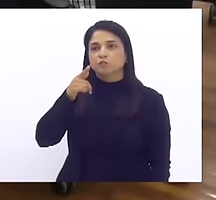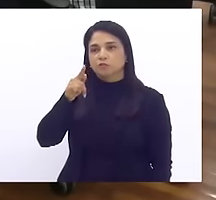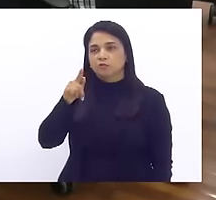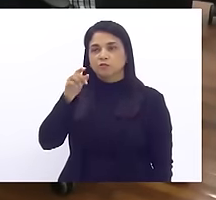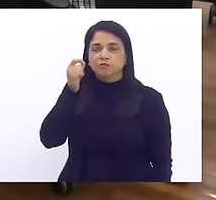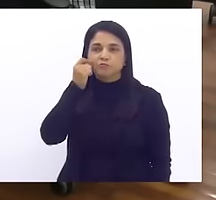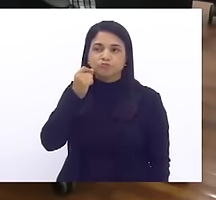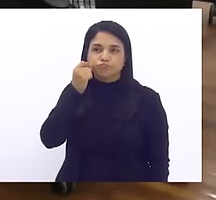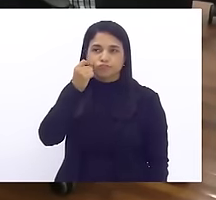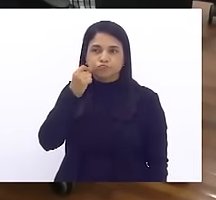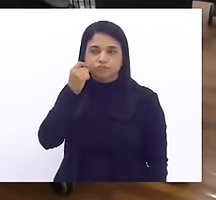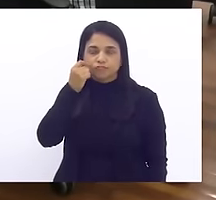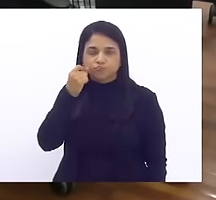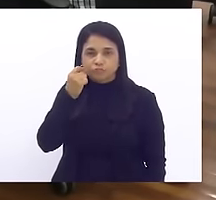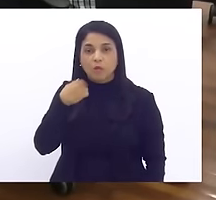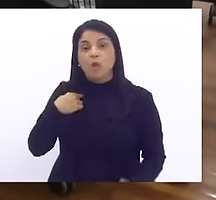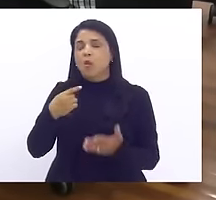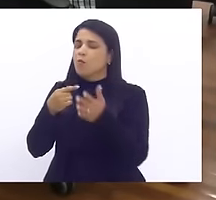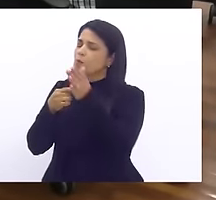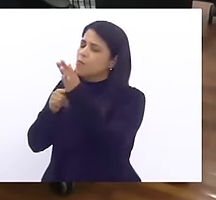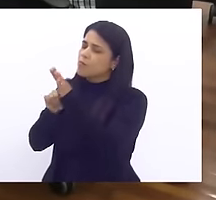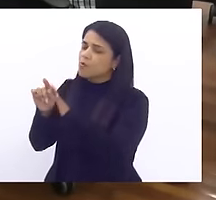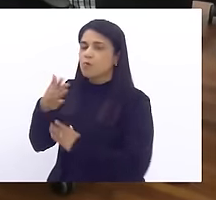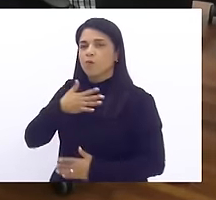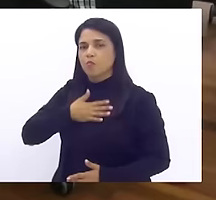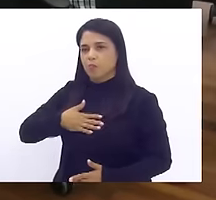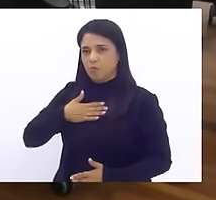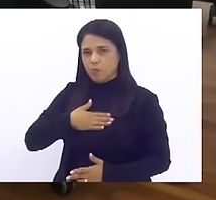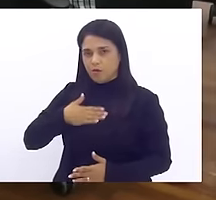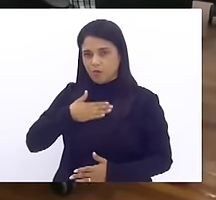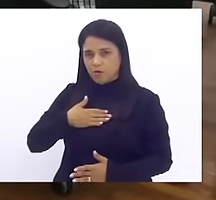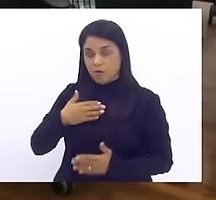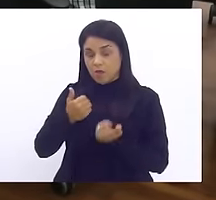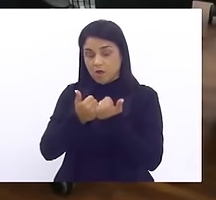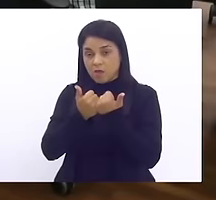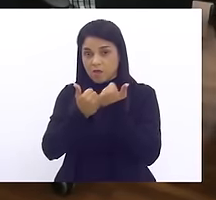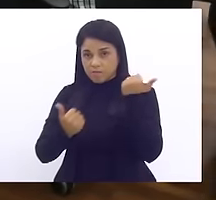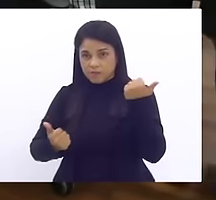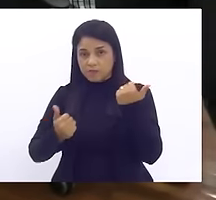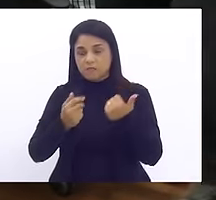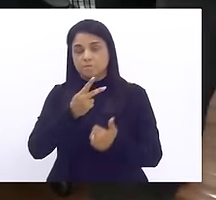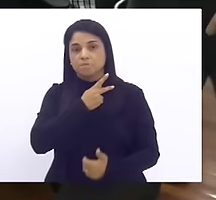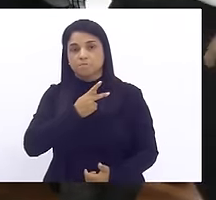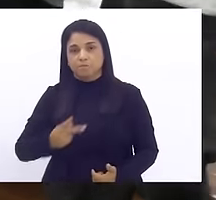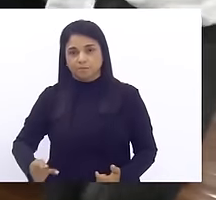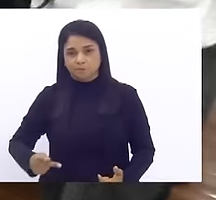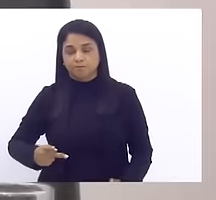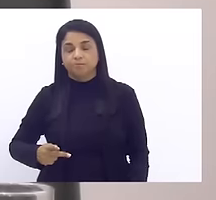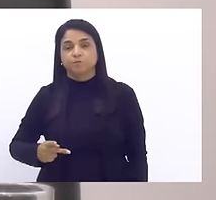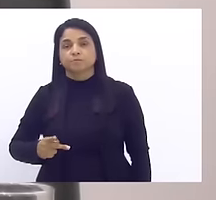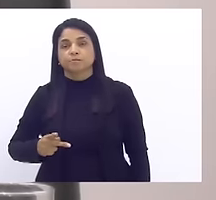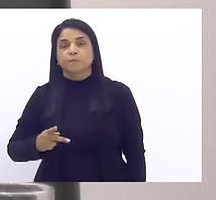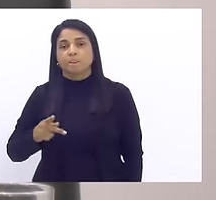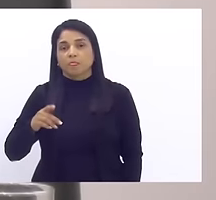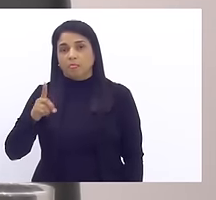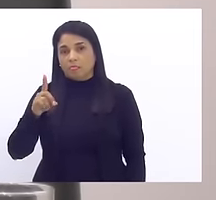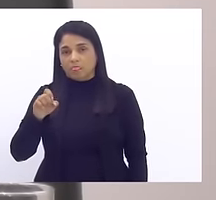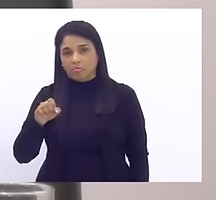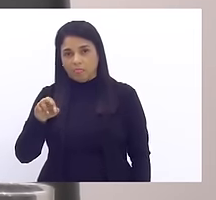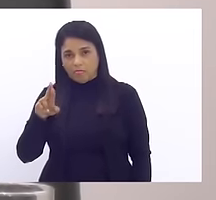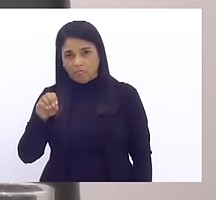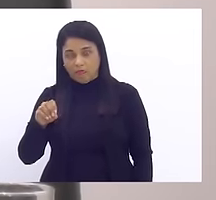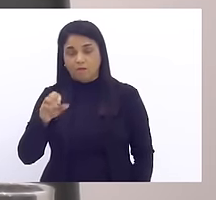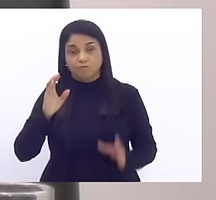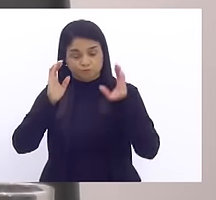gostaria de fazer uma pergunta para nossa vice-presidente aí do Detro seguinte o